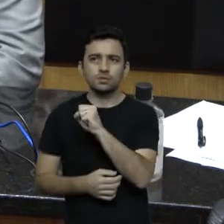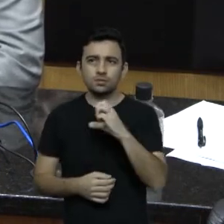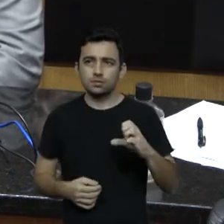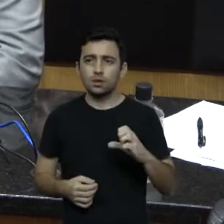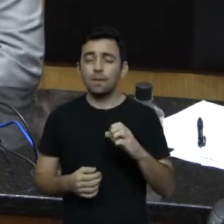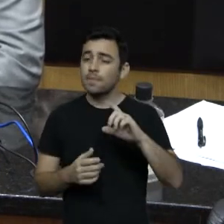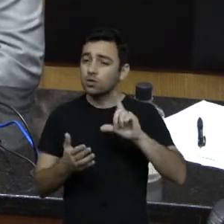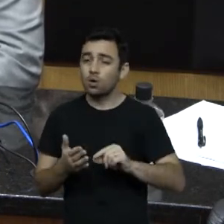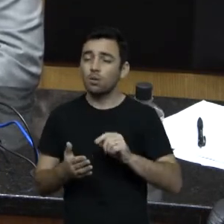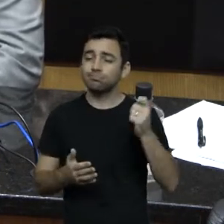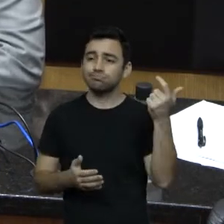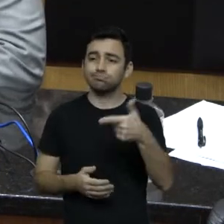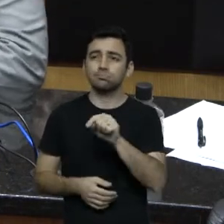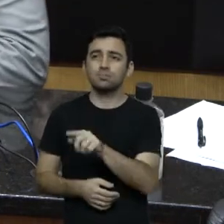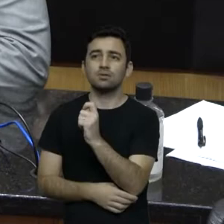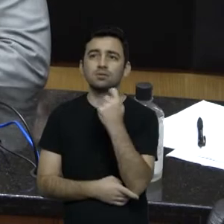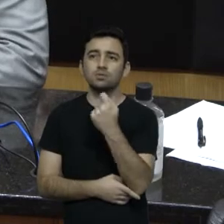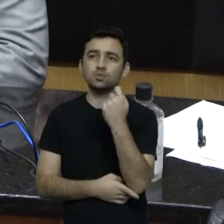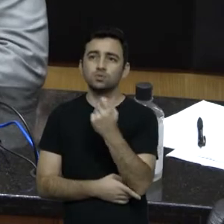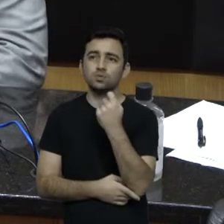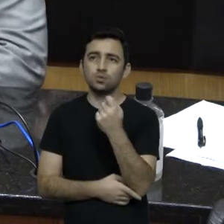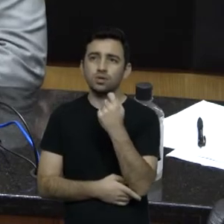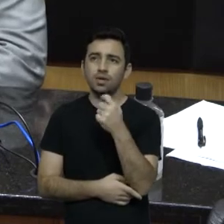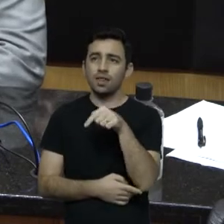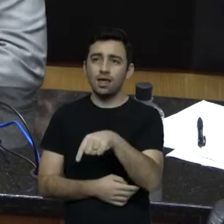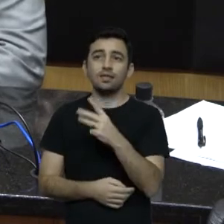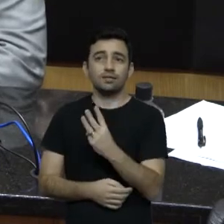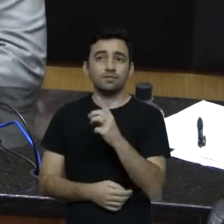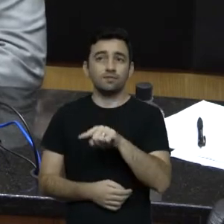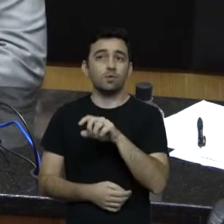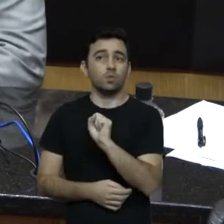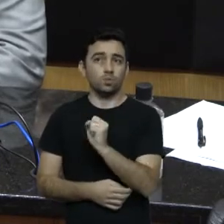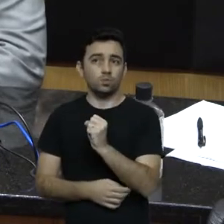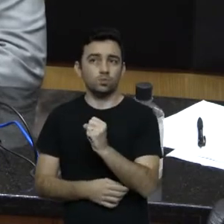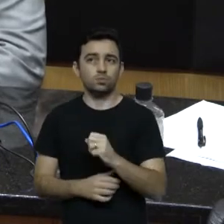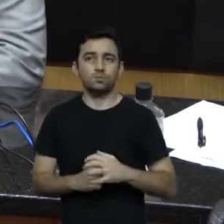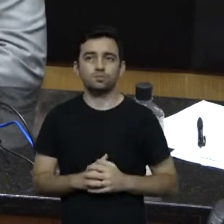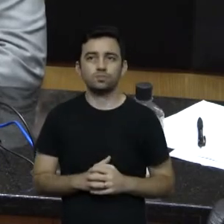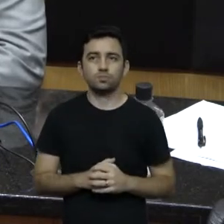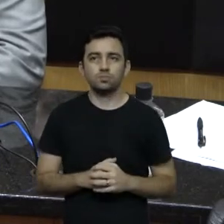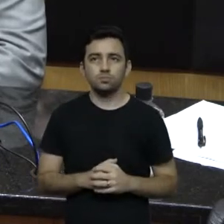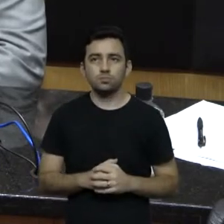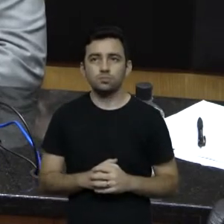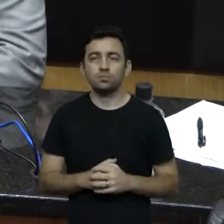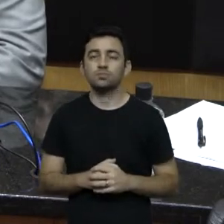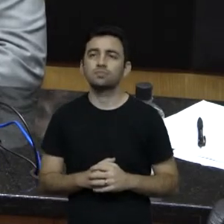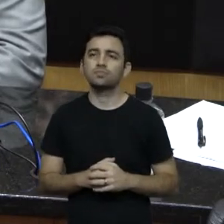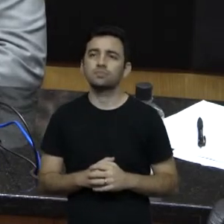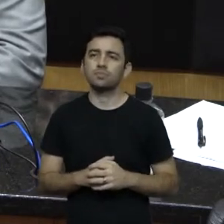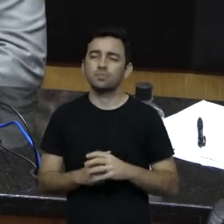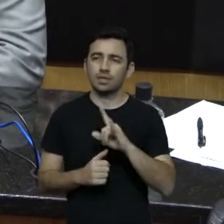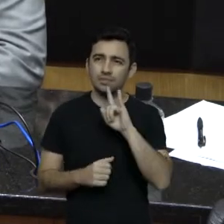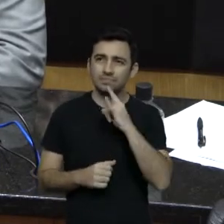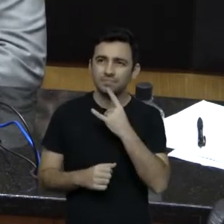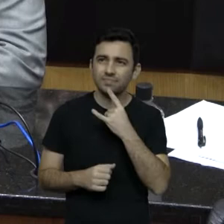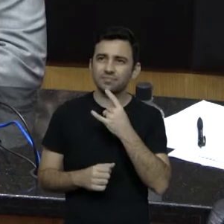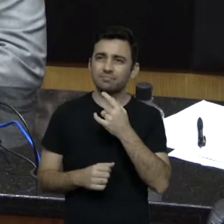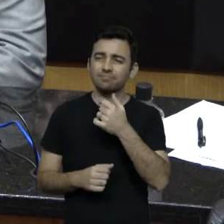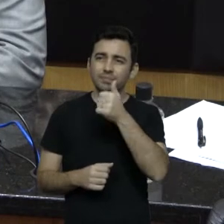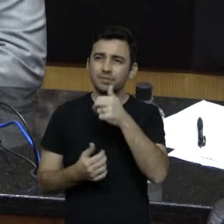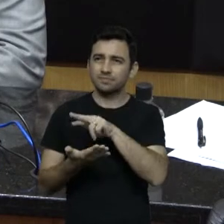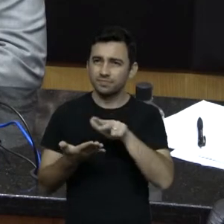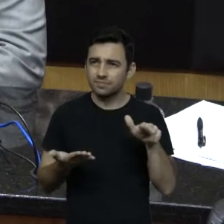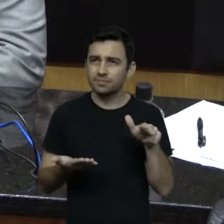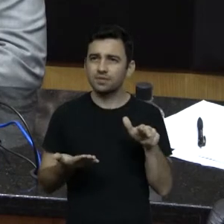que no Rio Grande do Sul que atualmente Deputado cobalchini é 3,8 e as bebidas quentes não foi possível